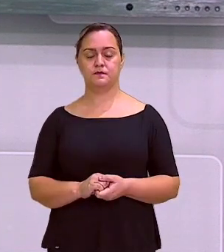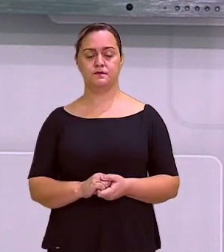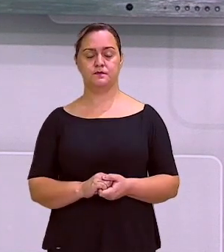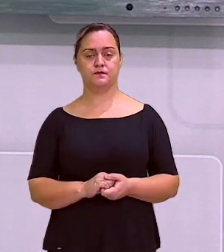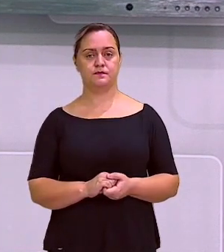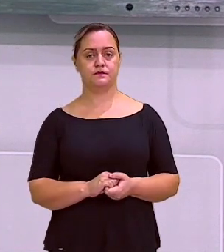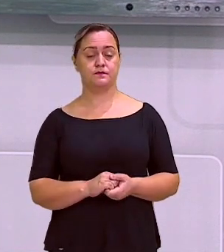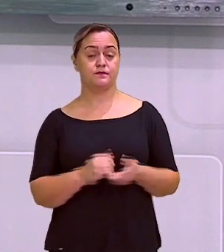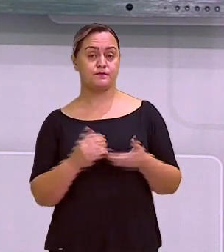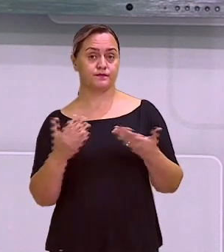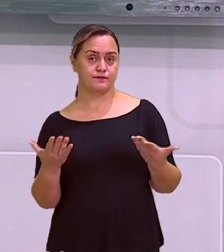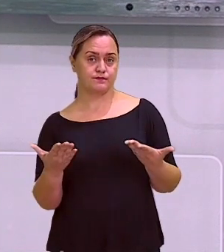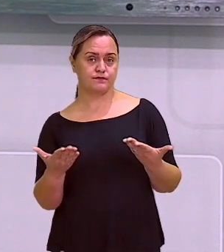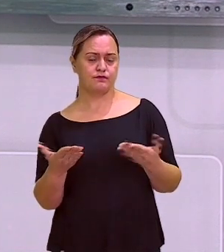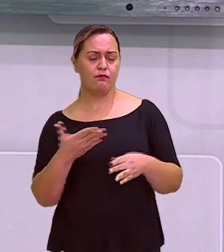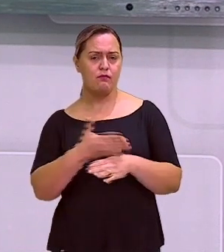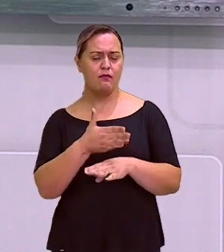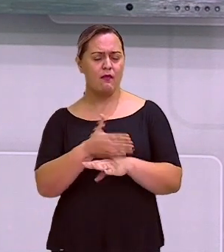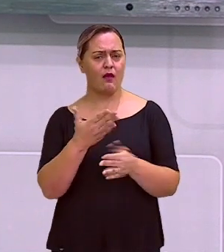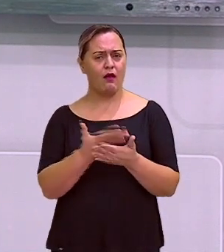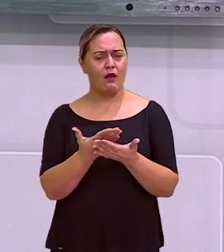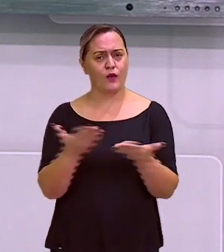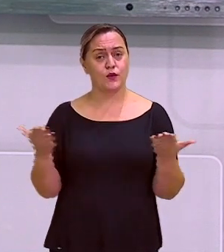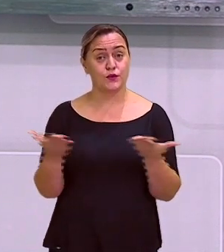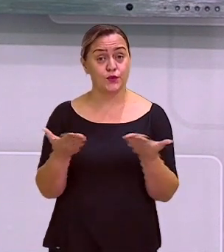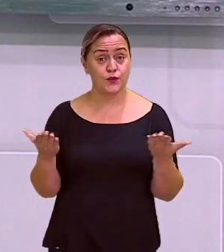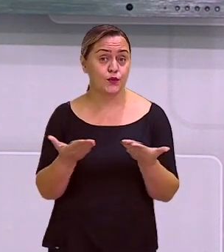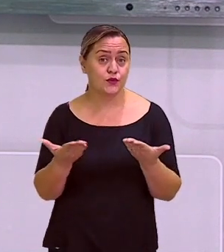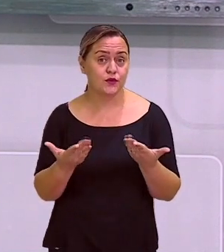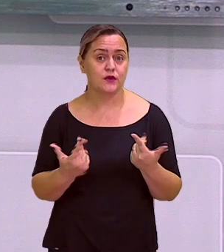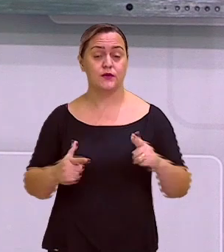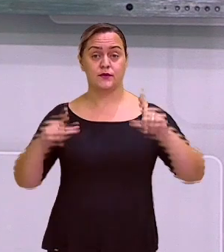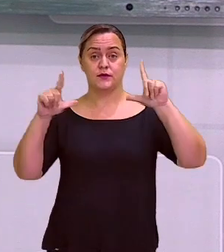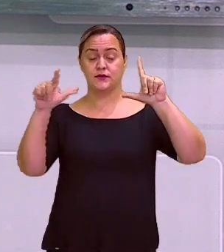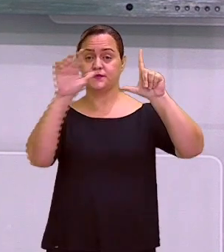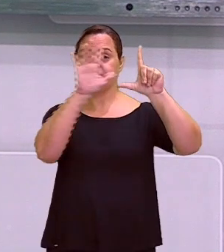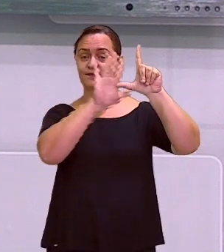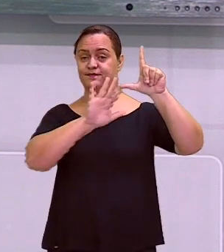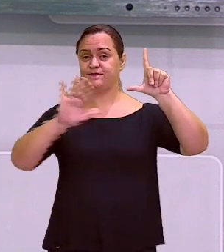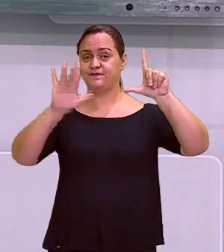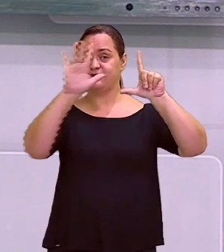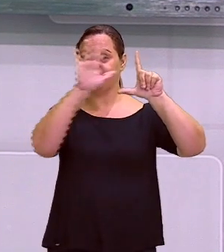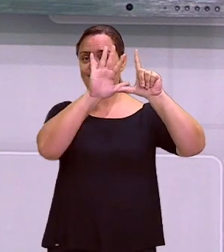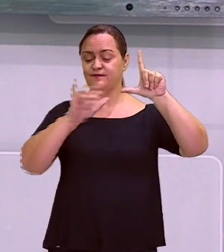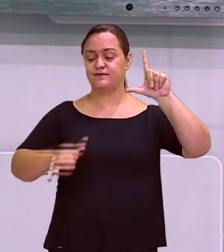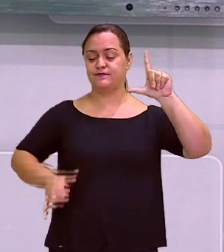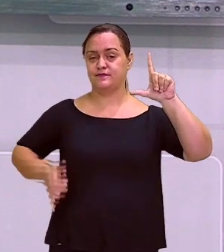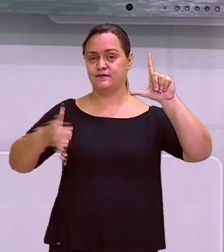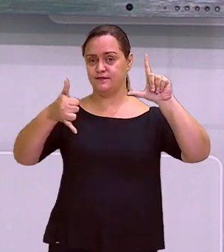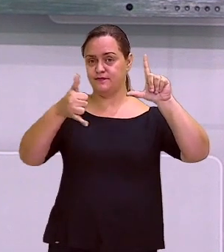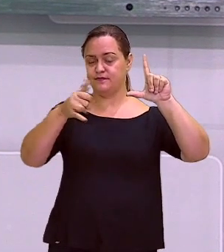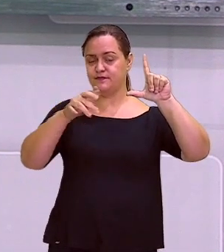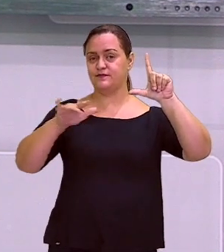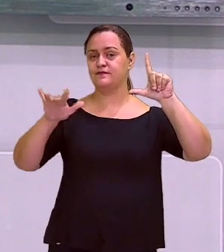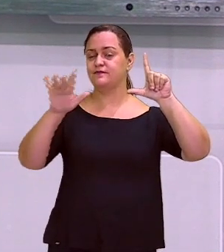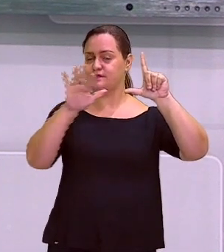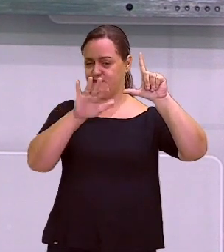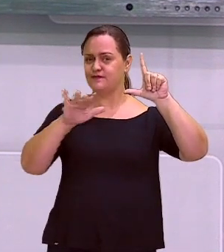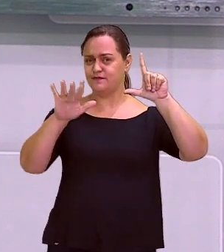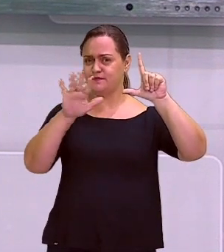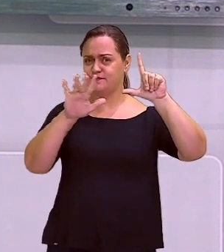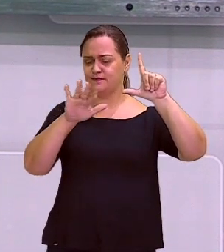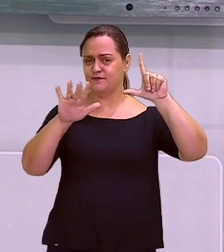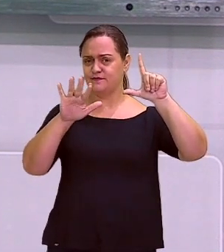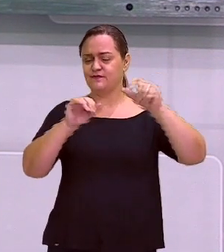Para acessar a aula de hoje, aponte a câmera do seu celular para o QR Code que aparece no canto da sua tela. Fiquem ligadinhos